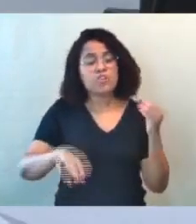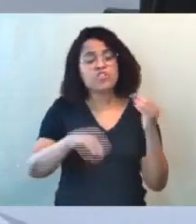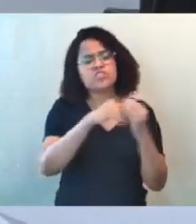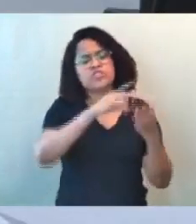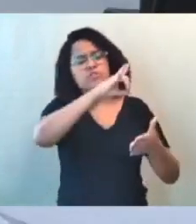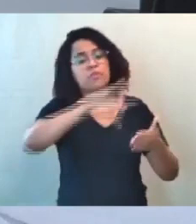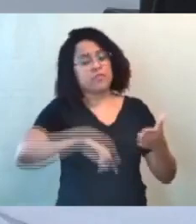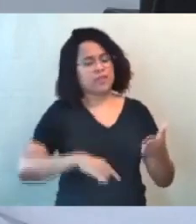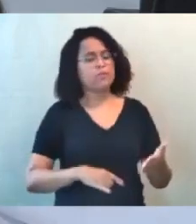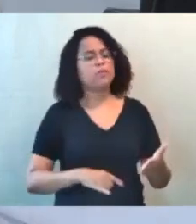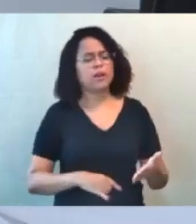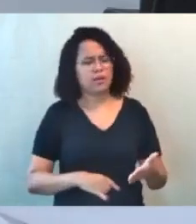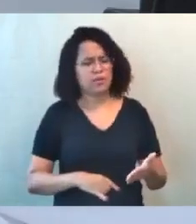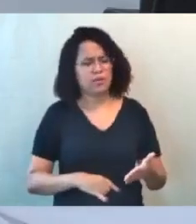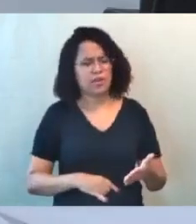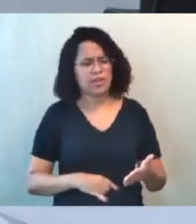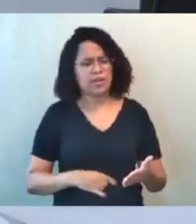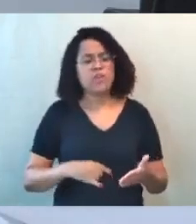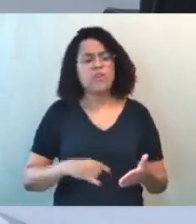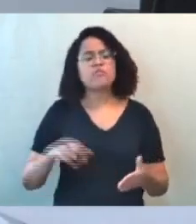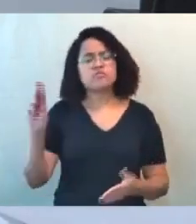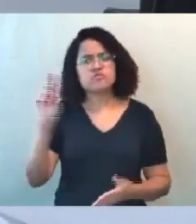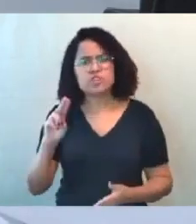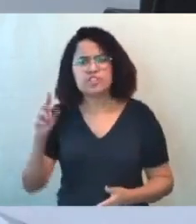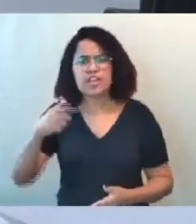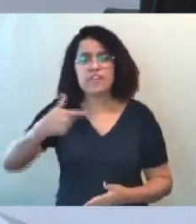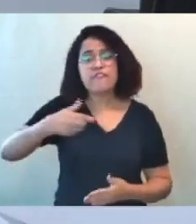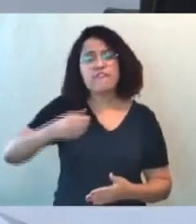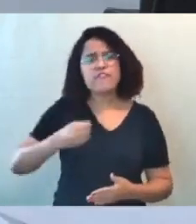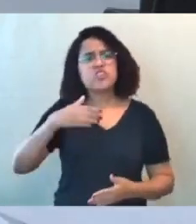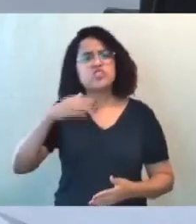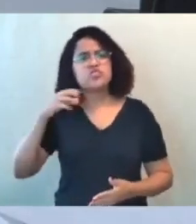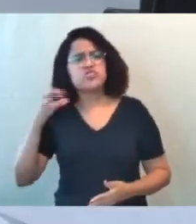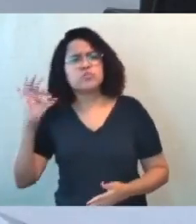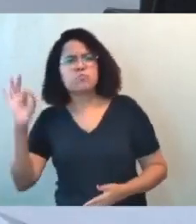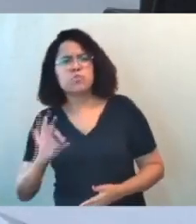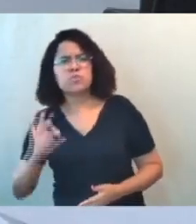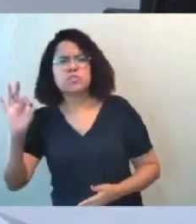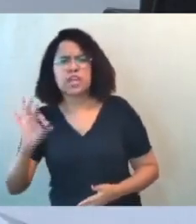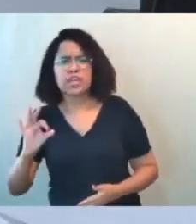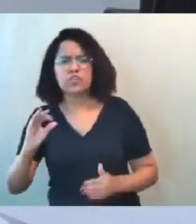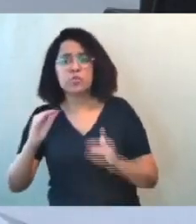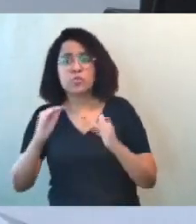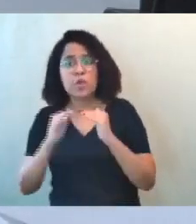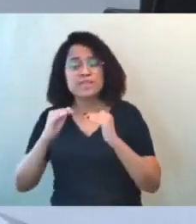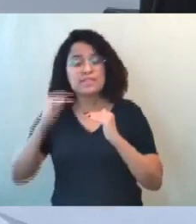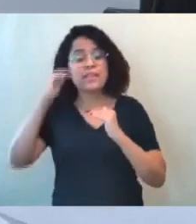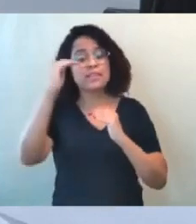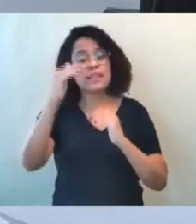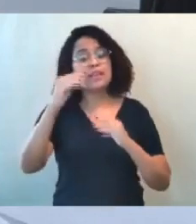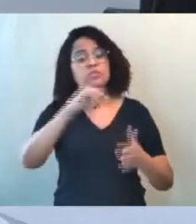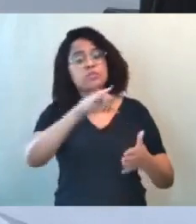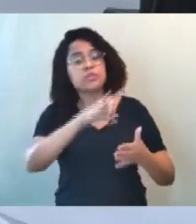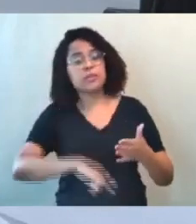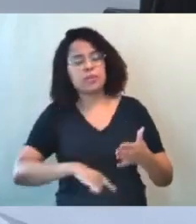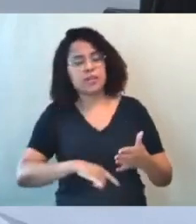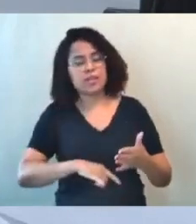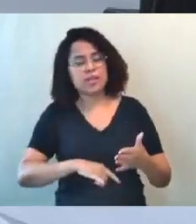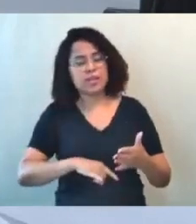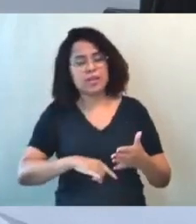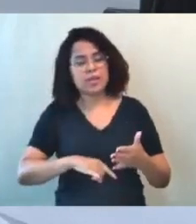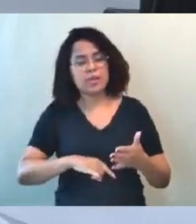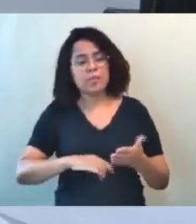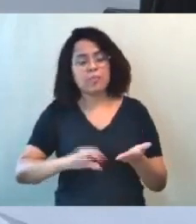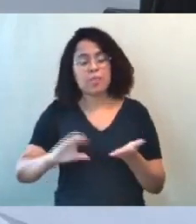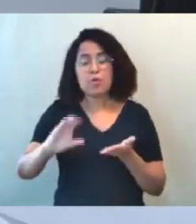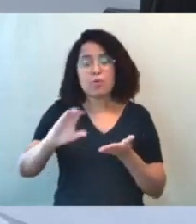utilizaram 20% do excedente do contrato para fazer a compra antecipada de Vale Transporte.